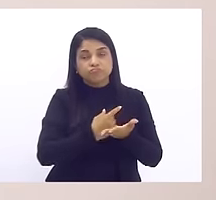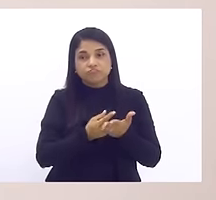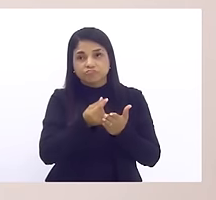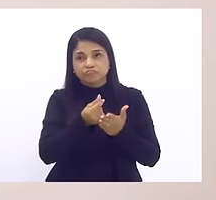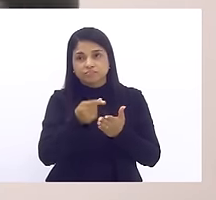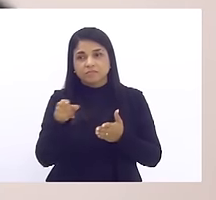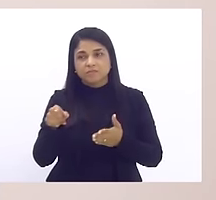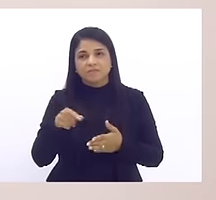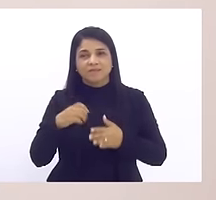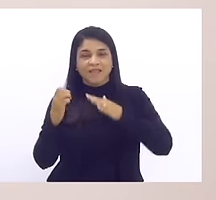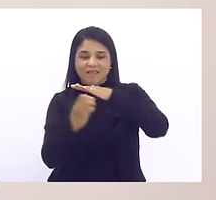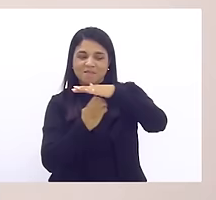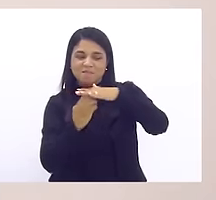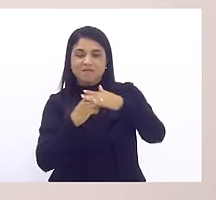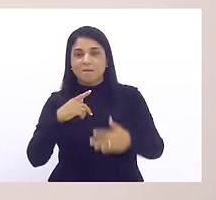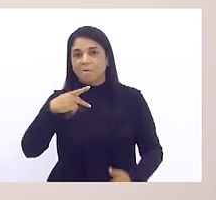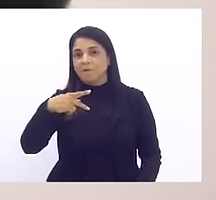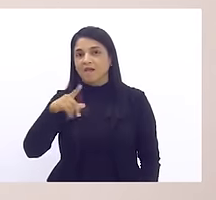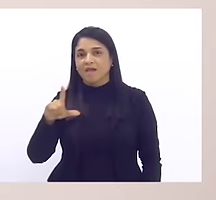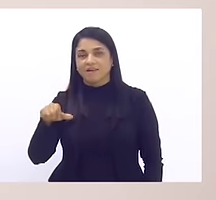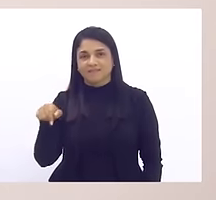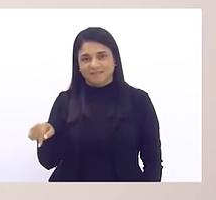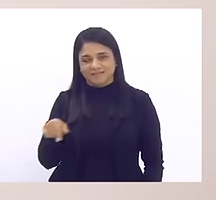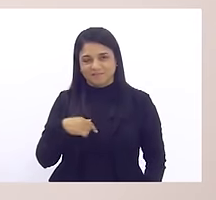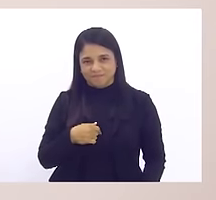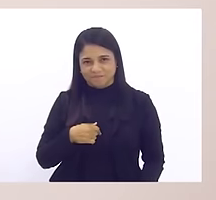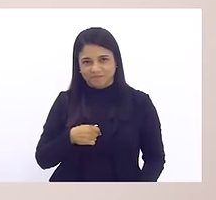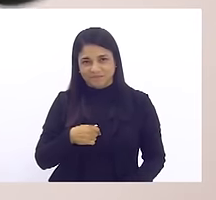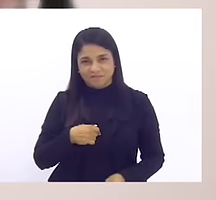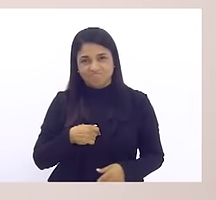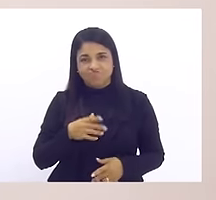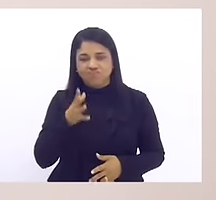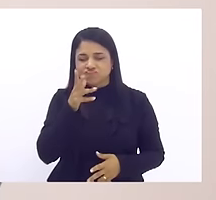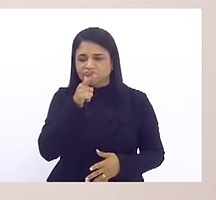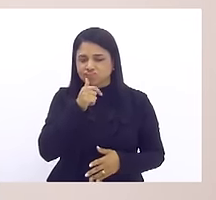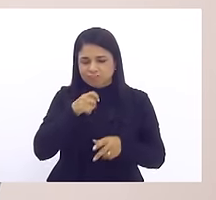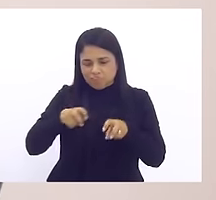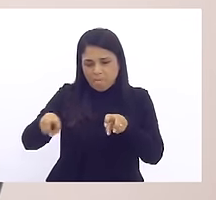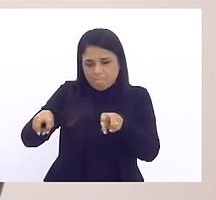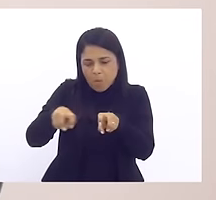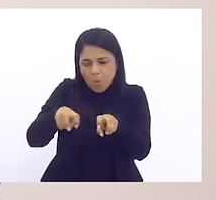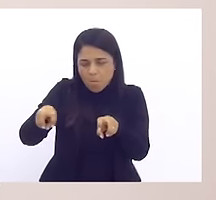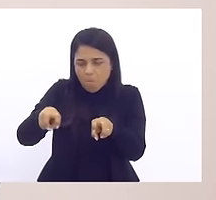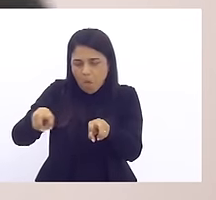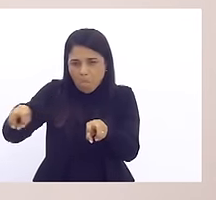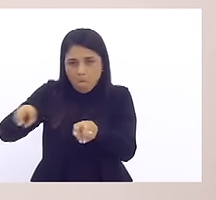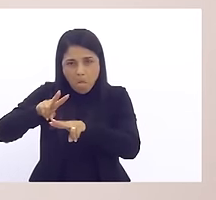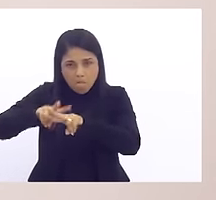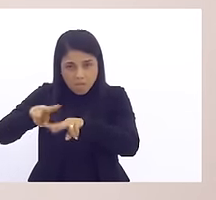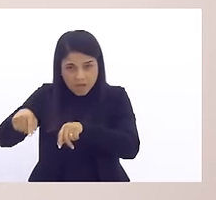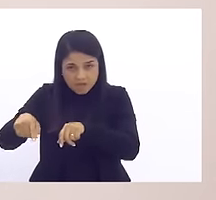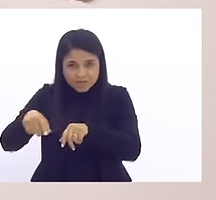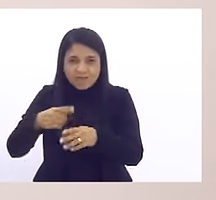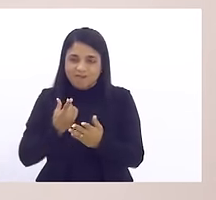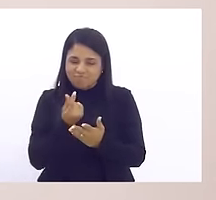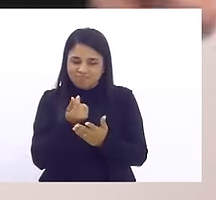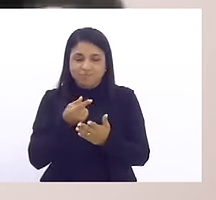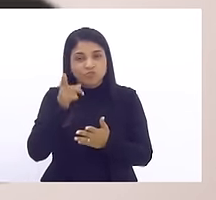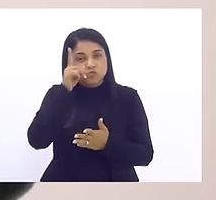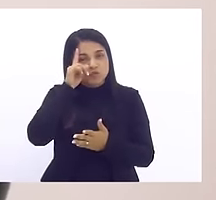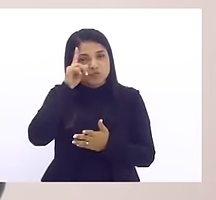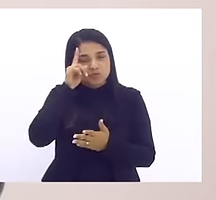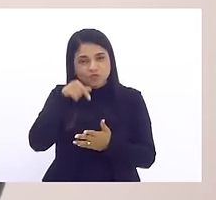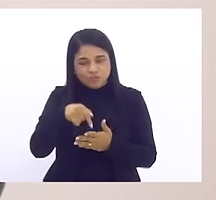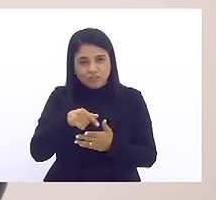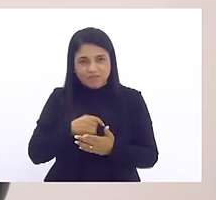a empresa PL Porque quanto mais tempo aquele carro fica lá dentro ela vai acabar com o diário 60 dias tá